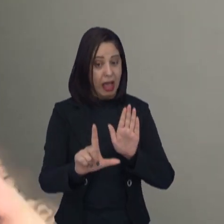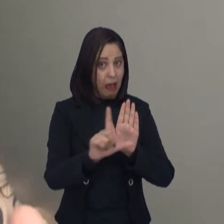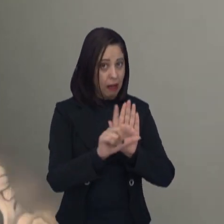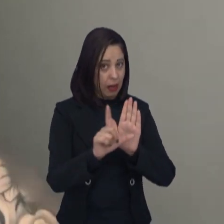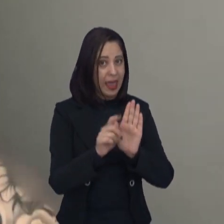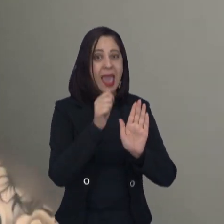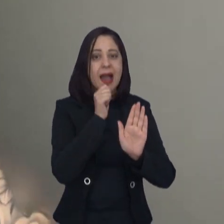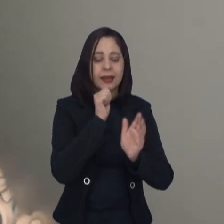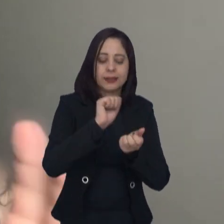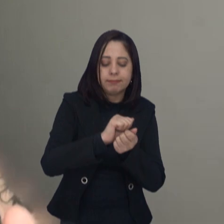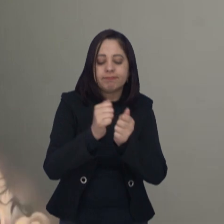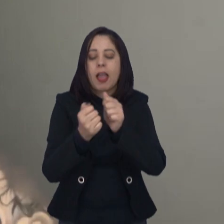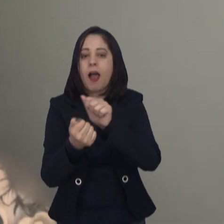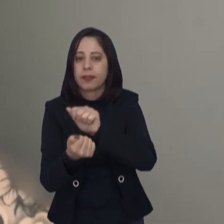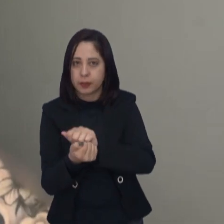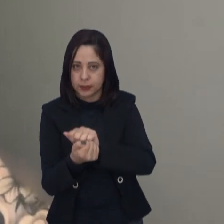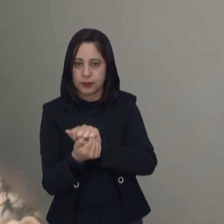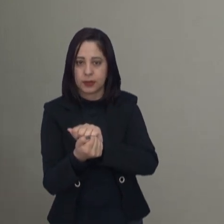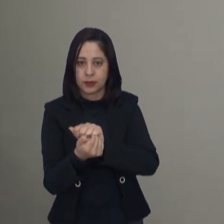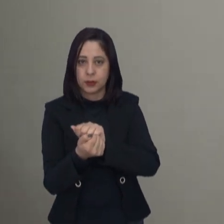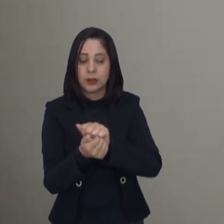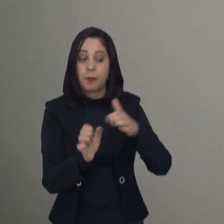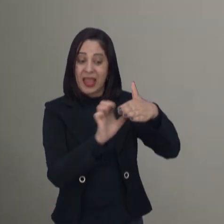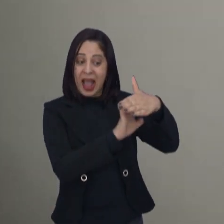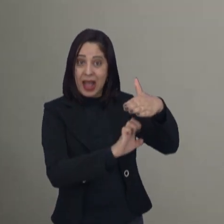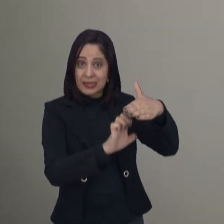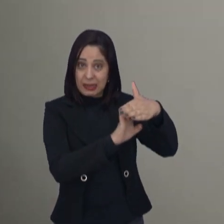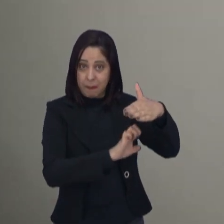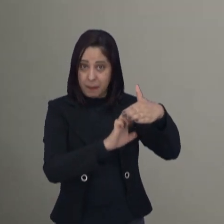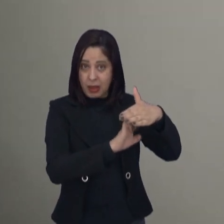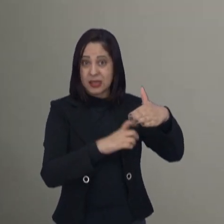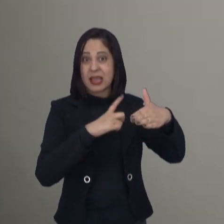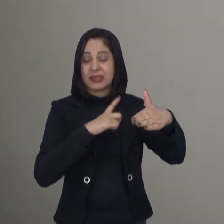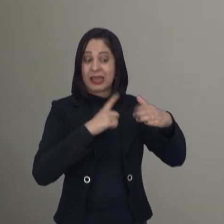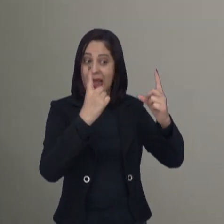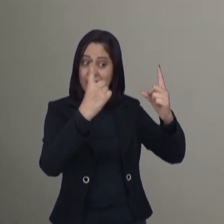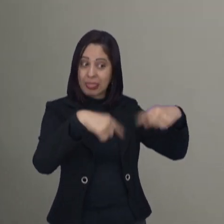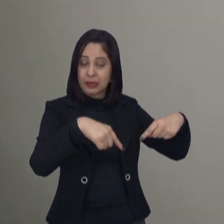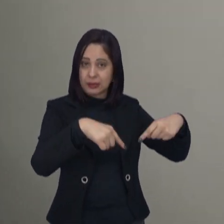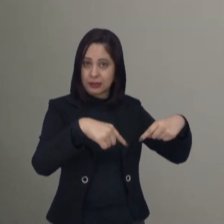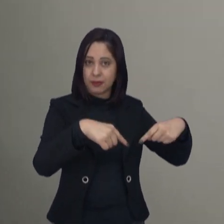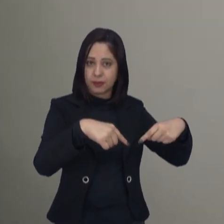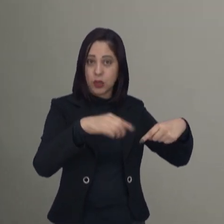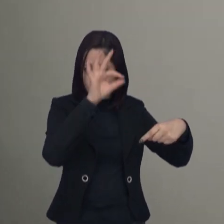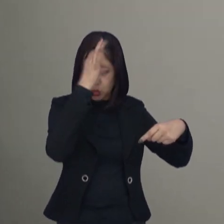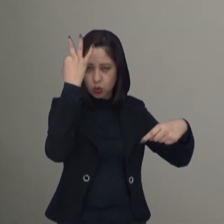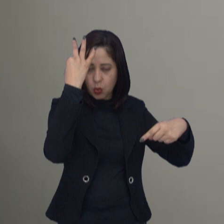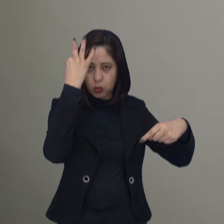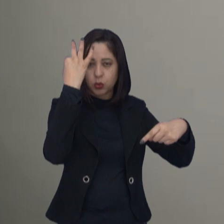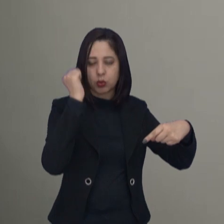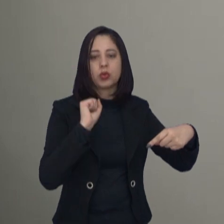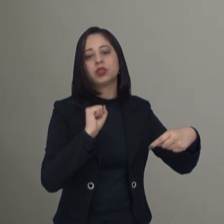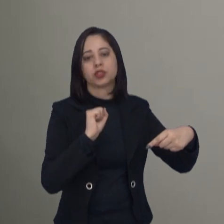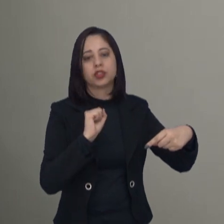que são proprietárias dessas casas de apostas para poder fazer as regulamentações e as taxações devidas. Porque, assim, por um momento a